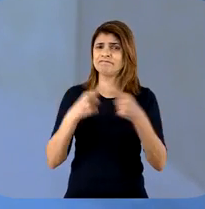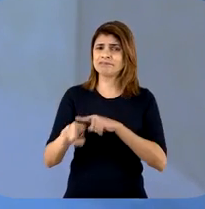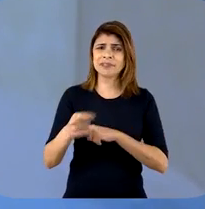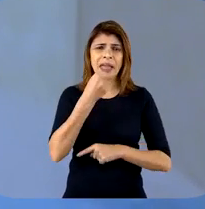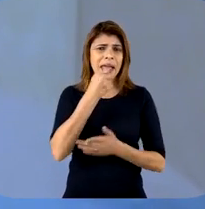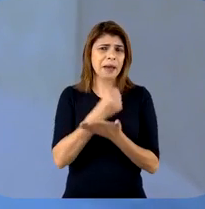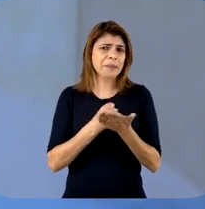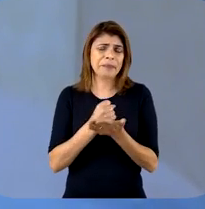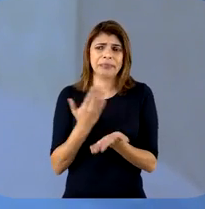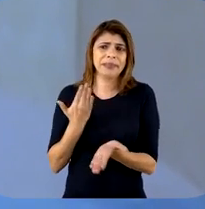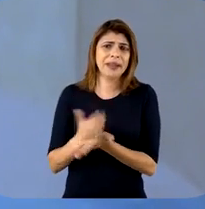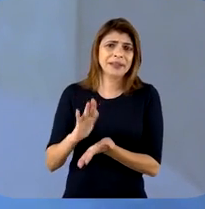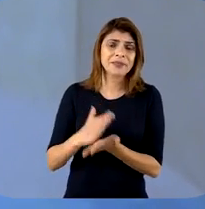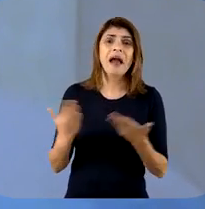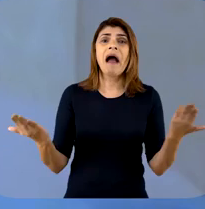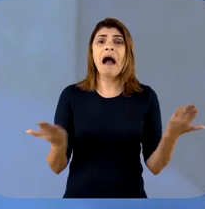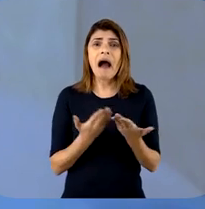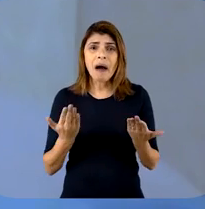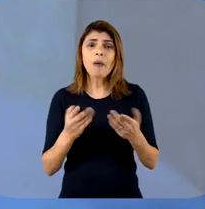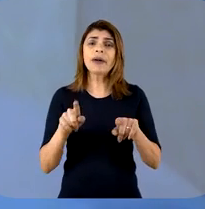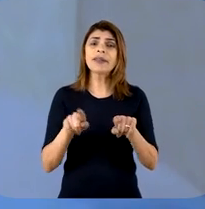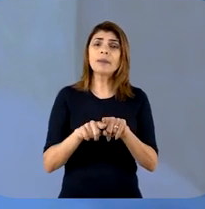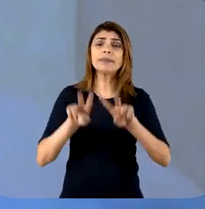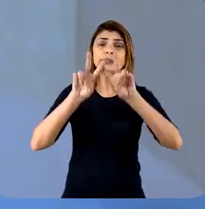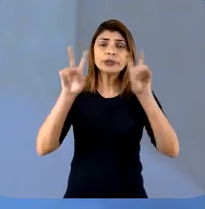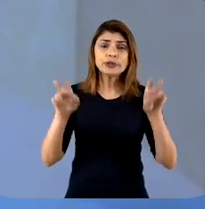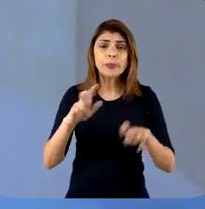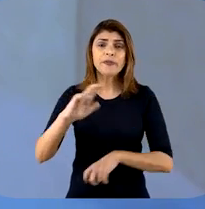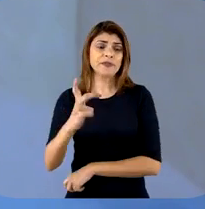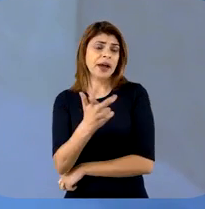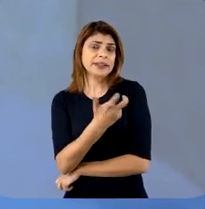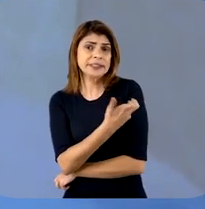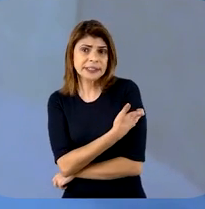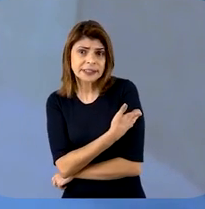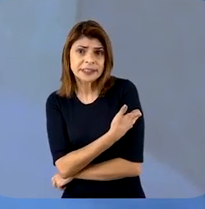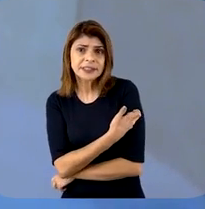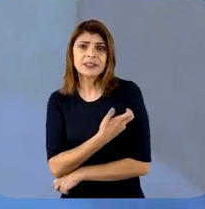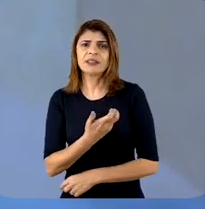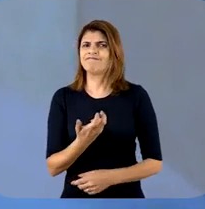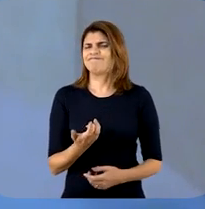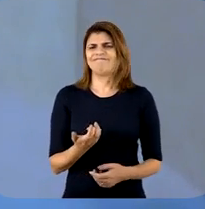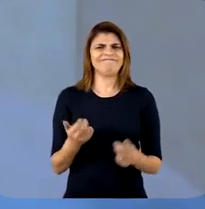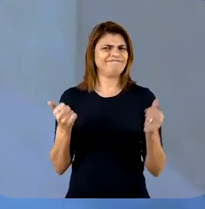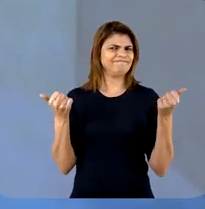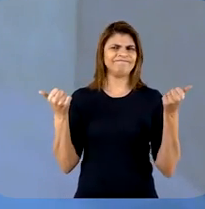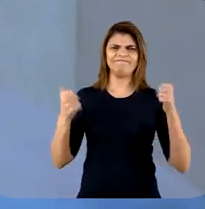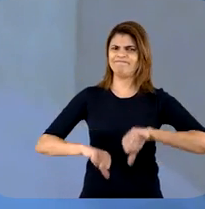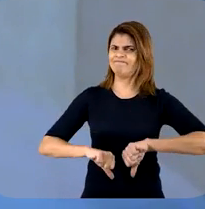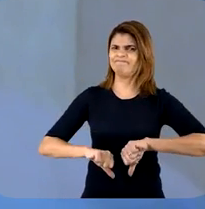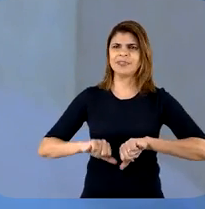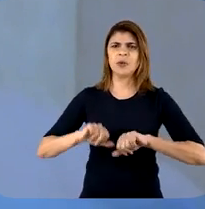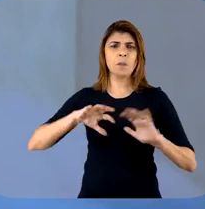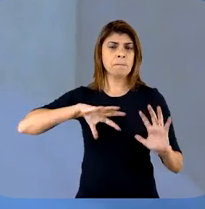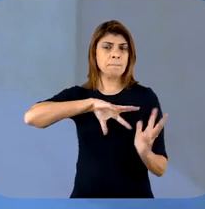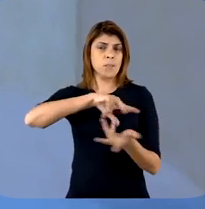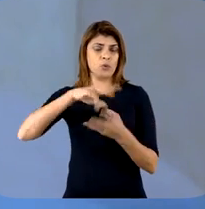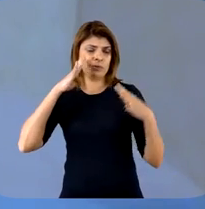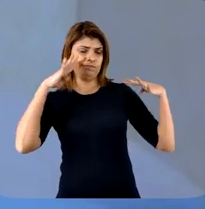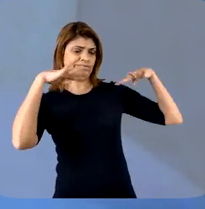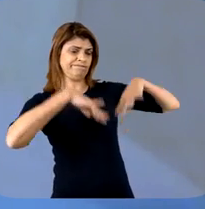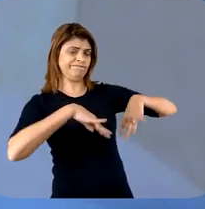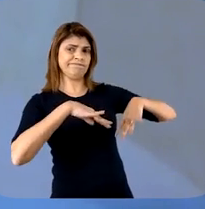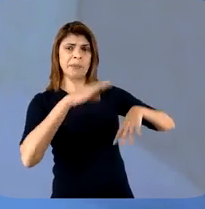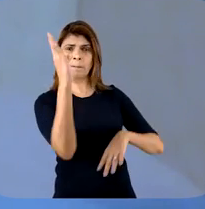agora o bate-cabeça com relação à vacina. Eu acho que nós estamos muito mal na foto, né? E, por outro